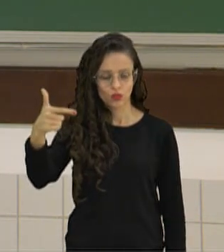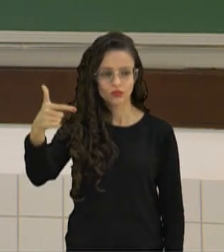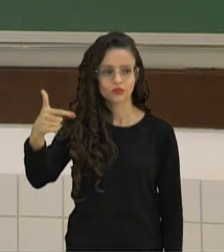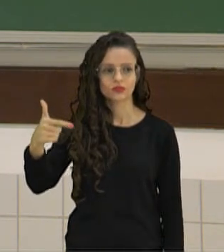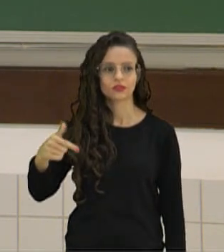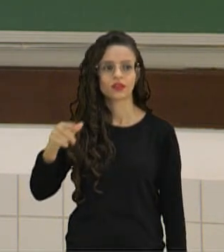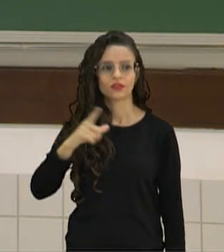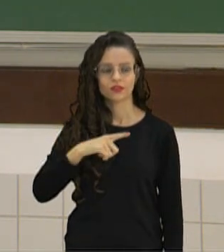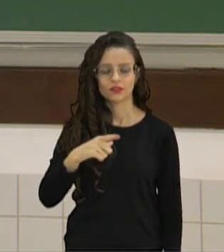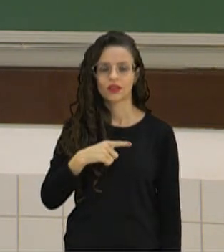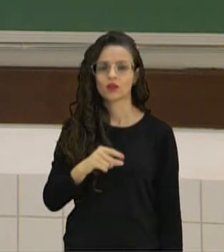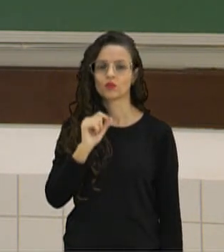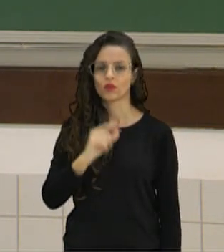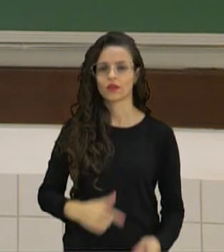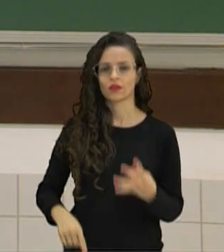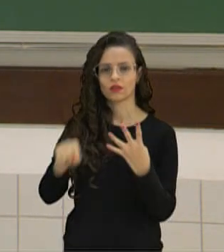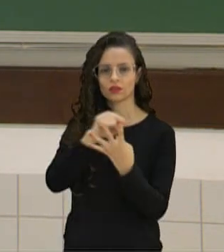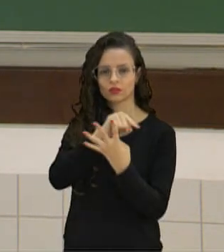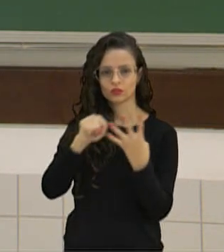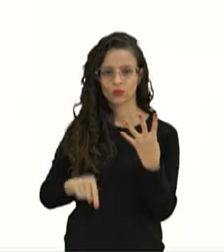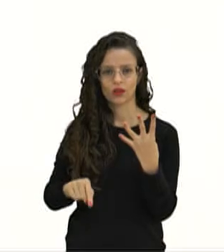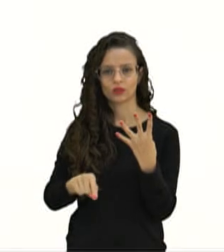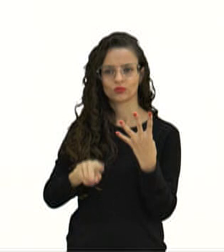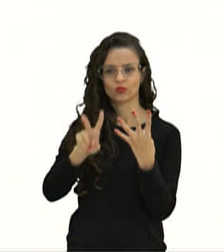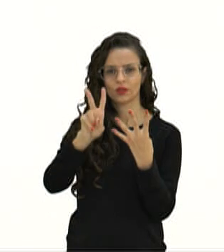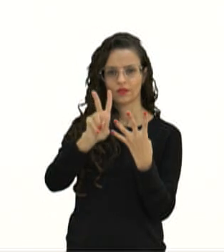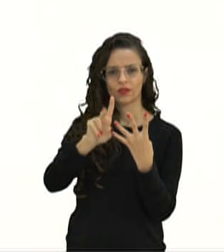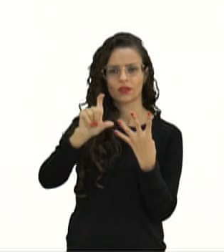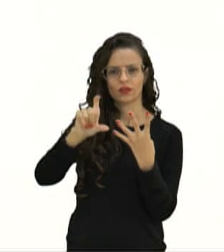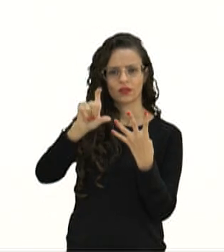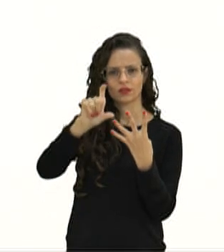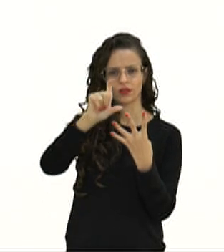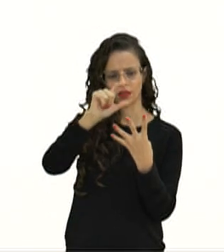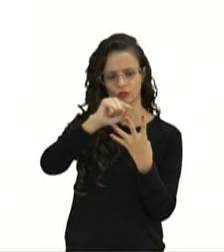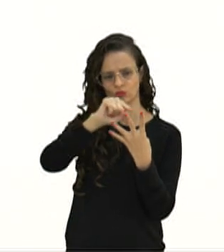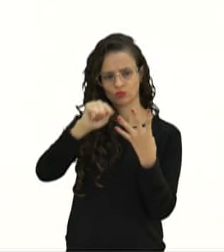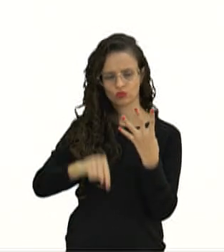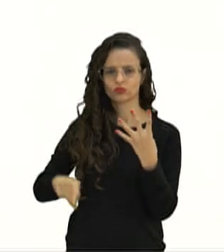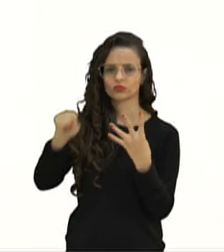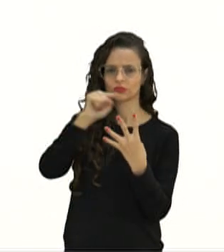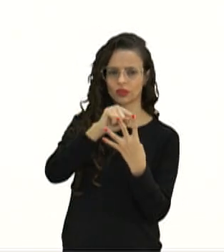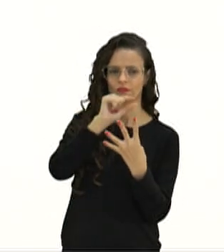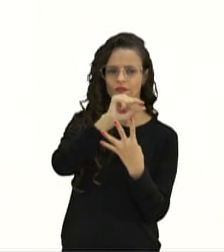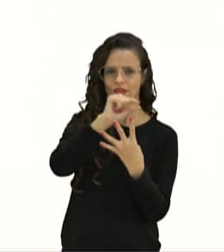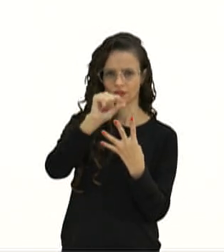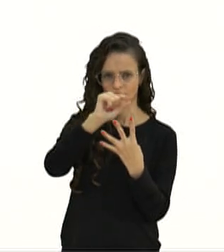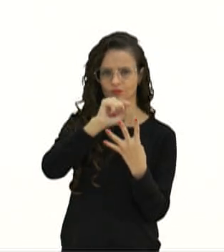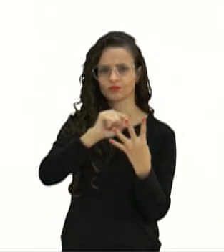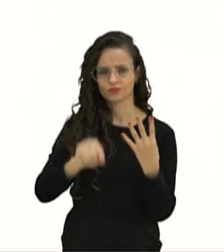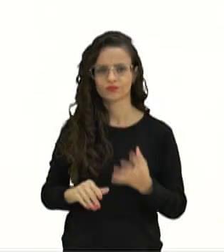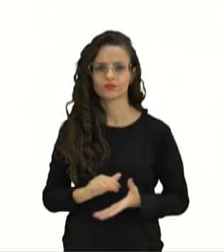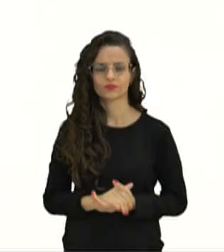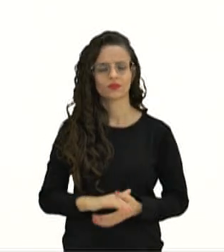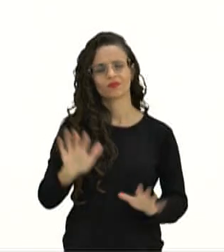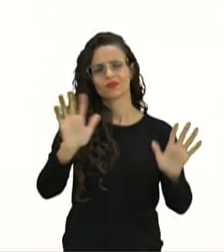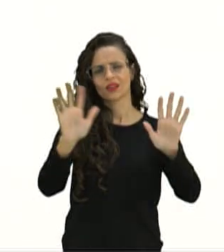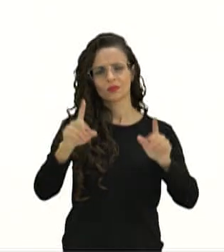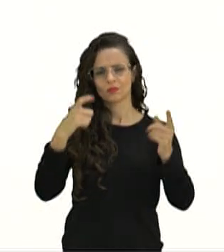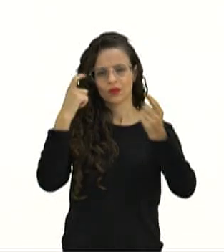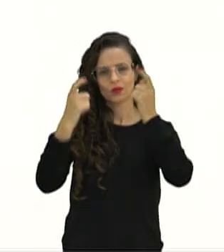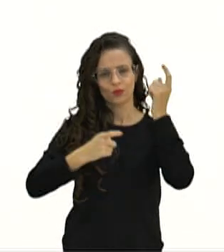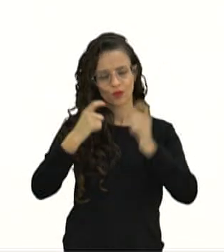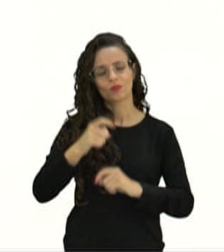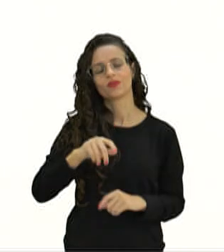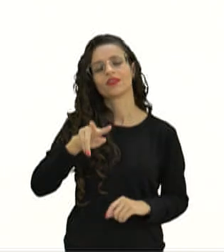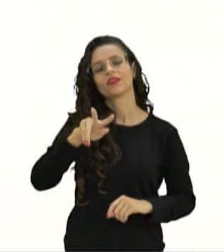geração F2 eu tenho lá, ó, os genes dominantes e o gene recessivo. Pessoal, não se preocupem, a